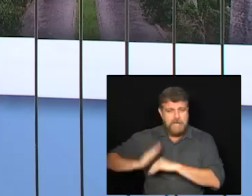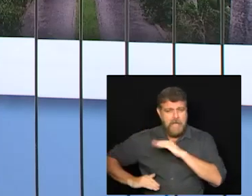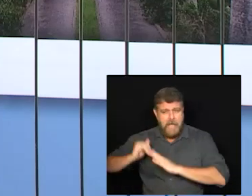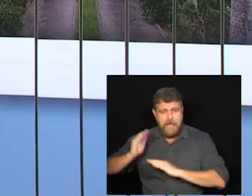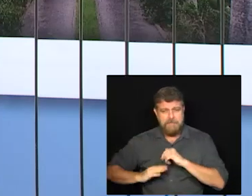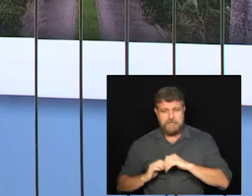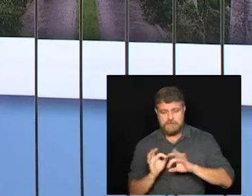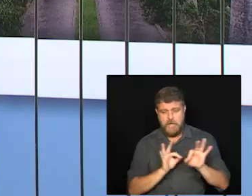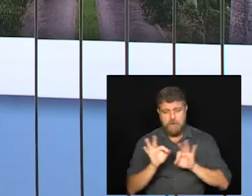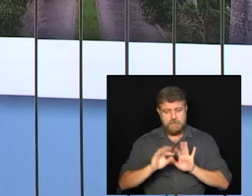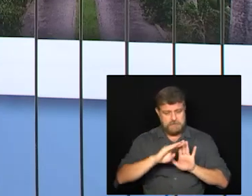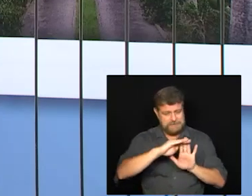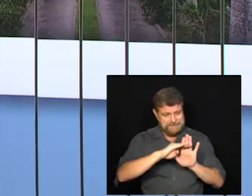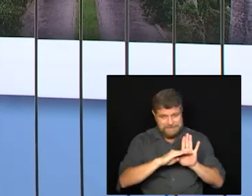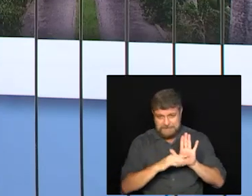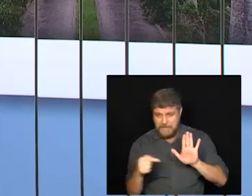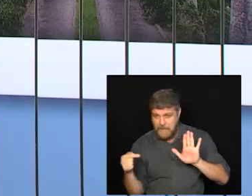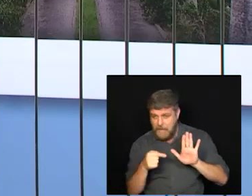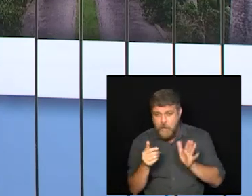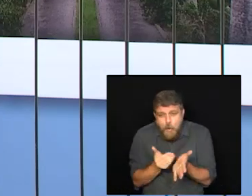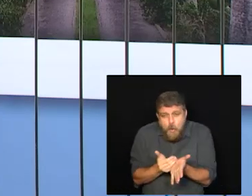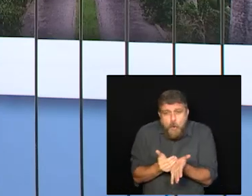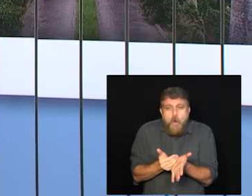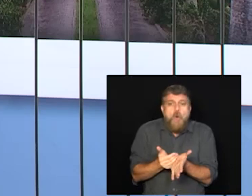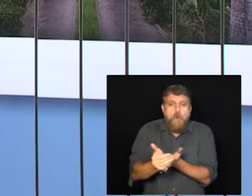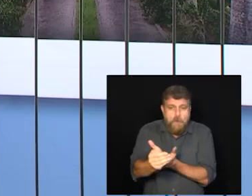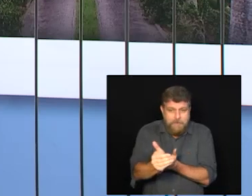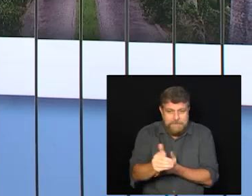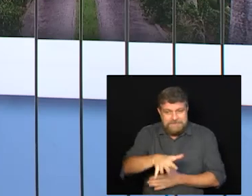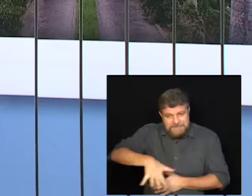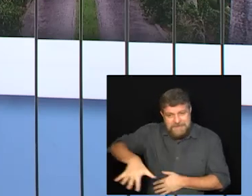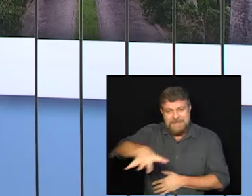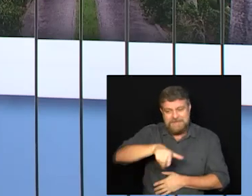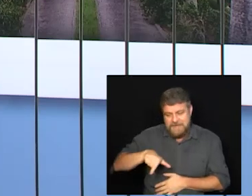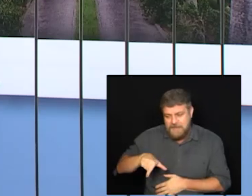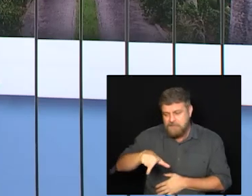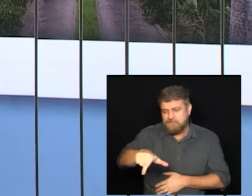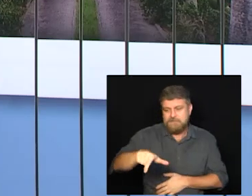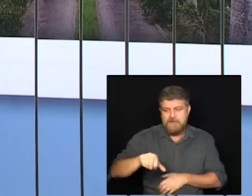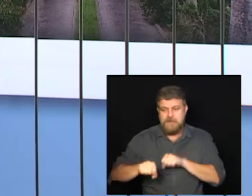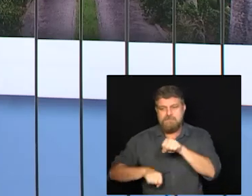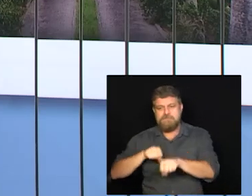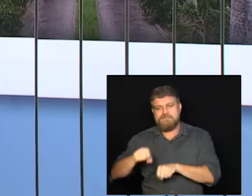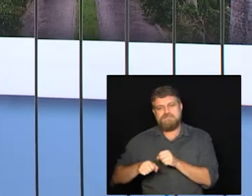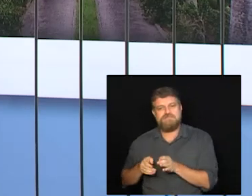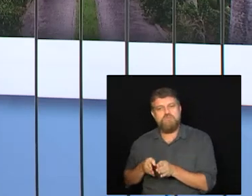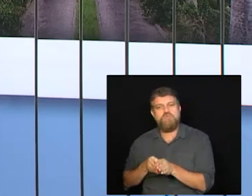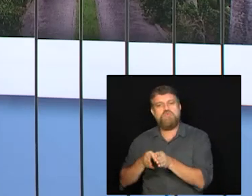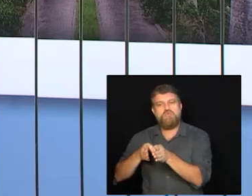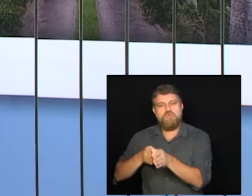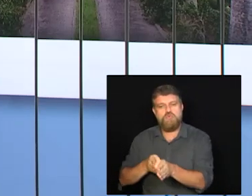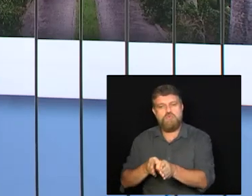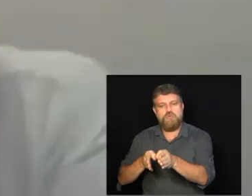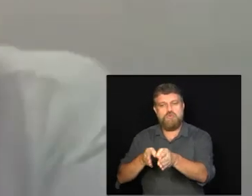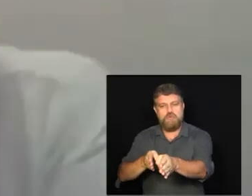esse projeto, dizendo que ele é apenas um começo no que diz respeito à mobilidade na nossa cidade.